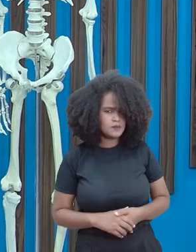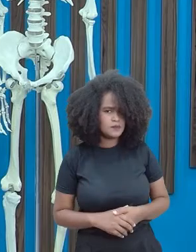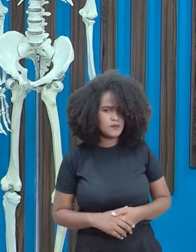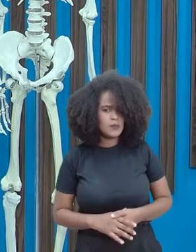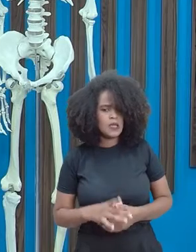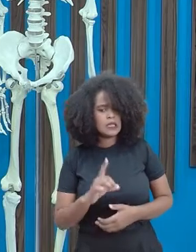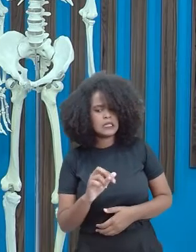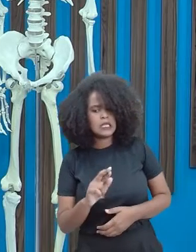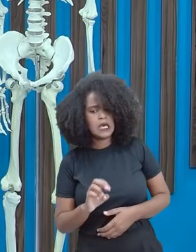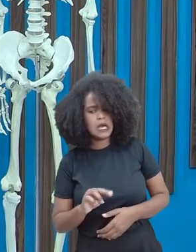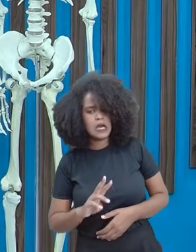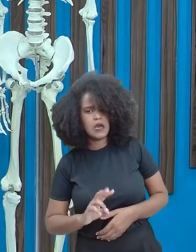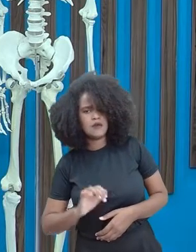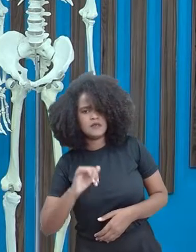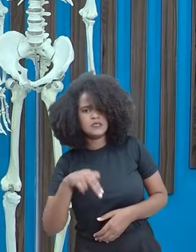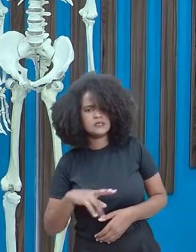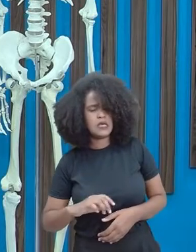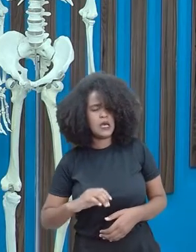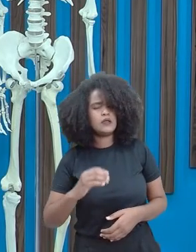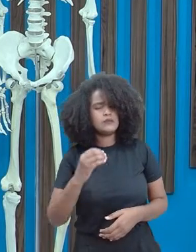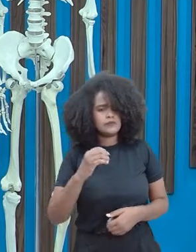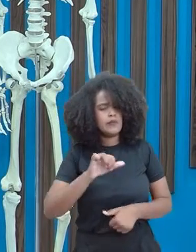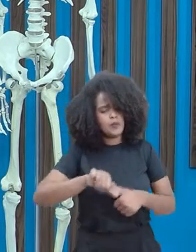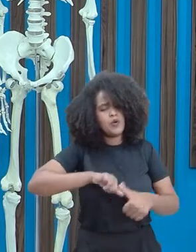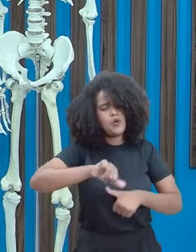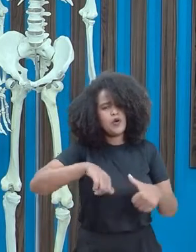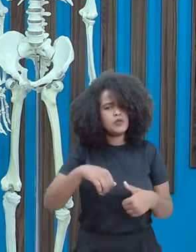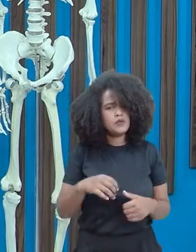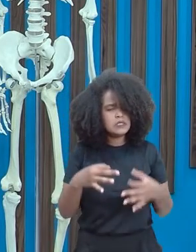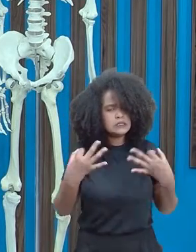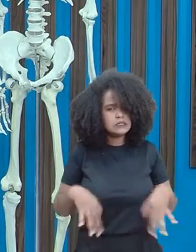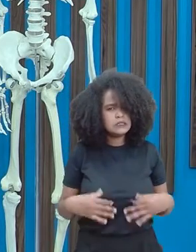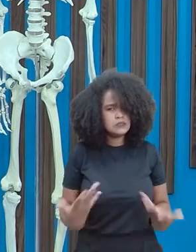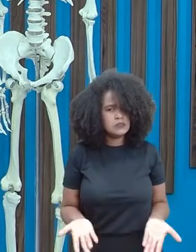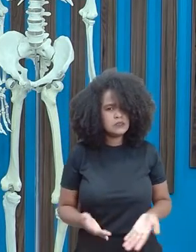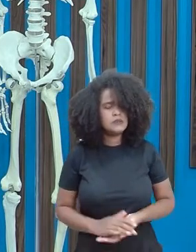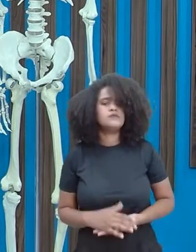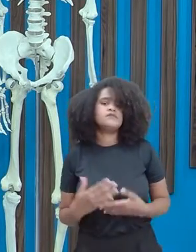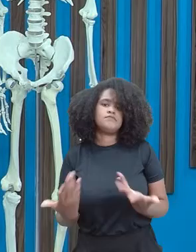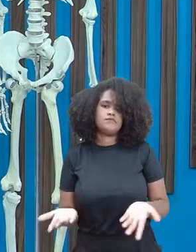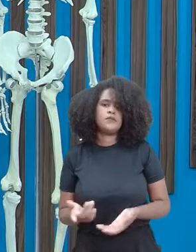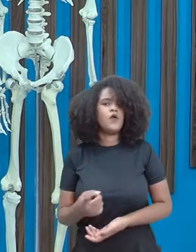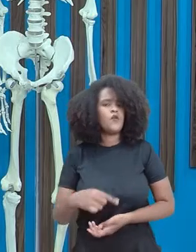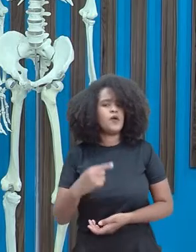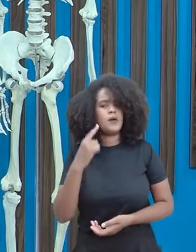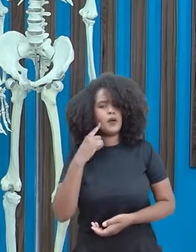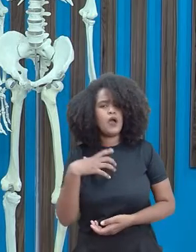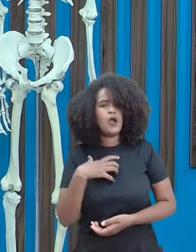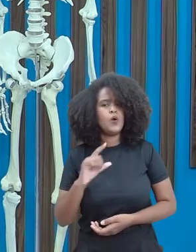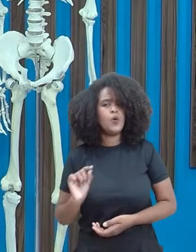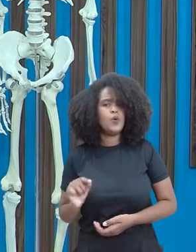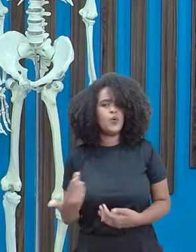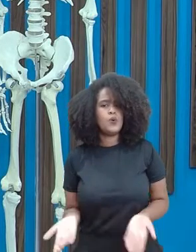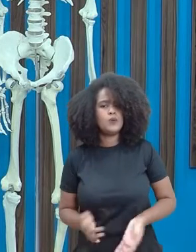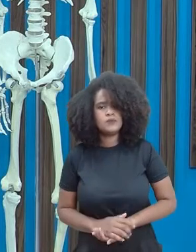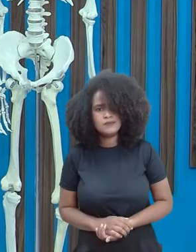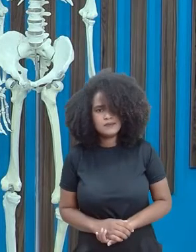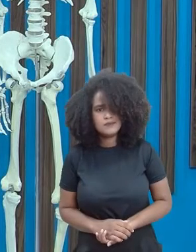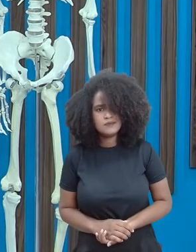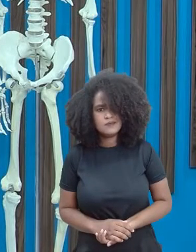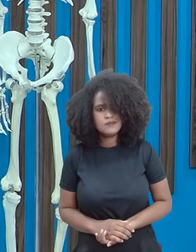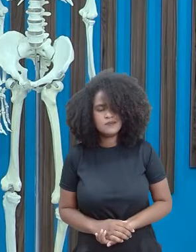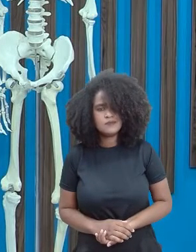não estava certo de pegar essas teorias e refazer e reconstruir? Hein, pessoal? O que é que vocês pensam a respeito